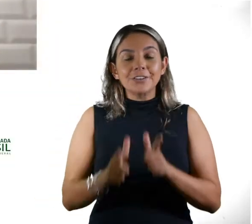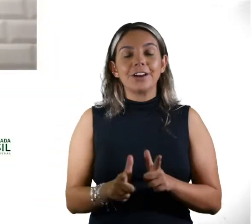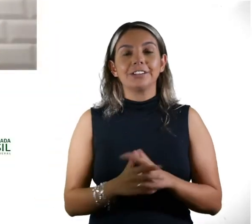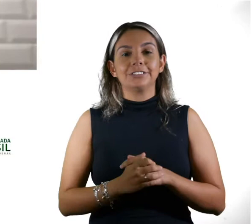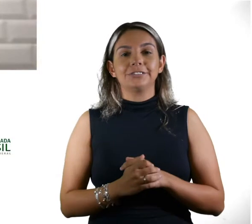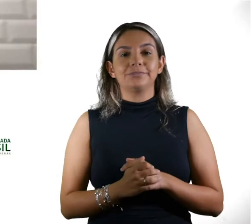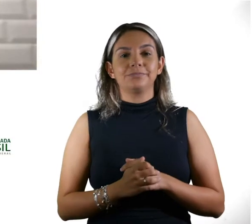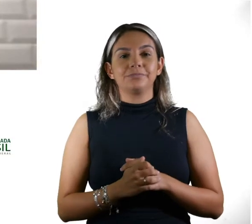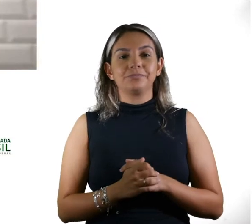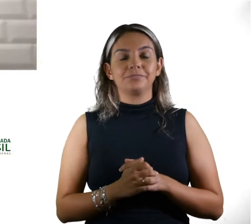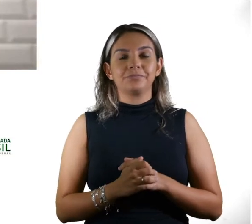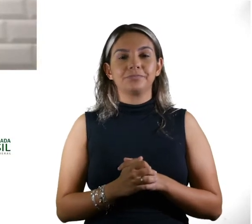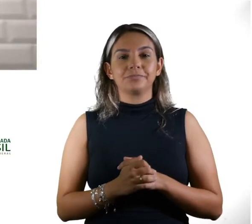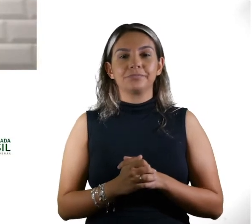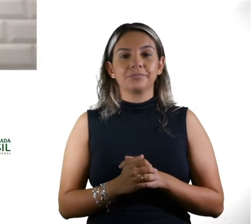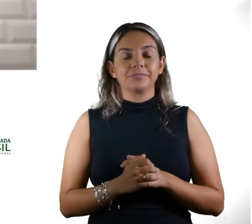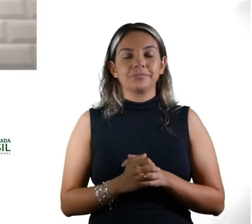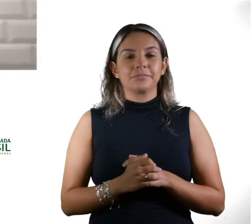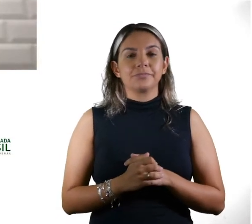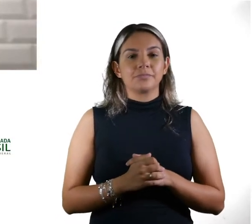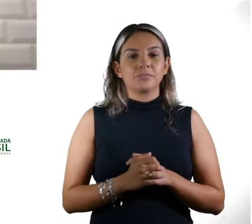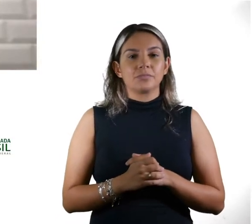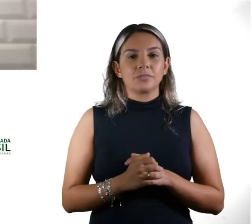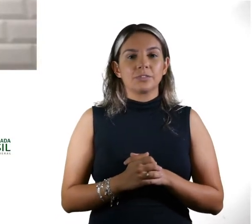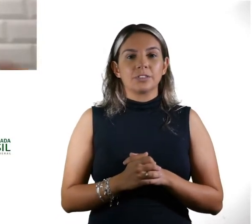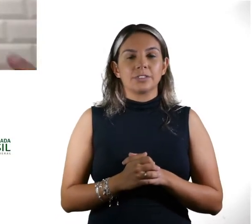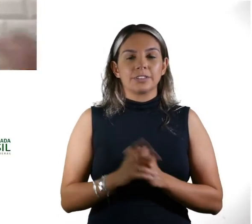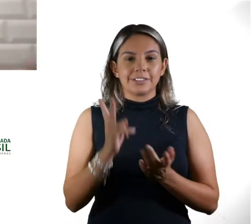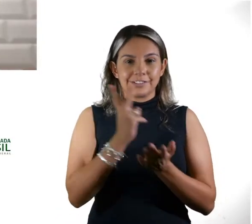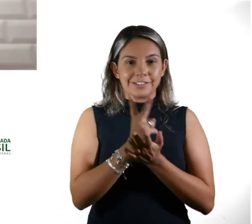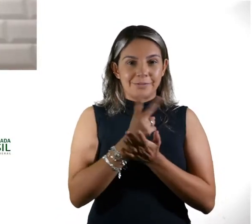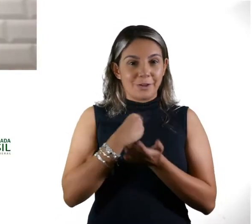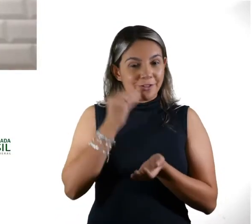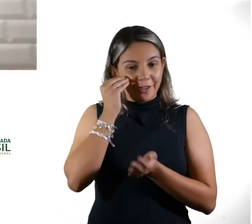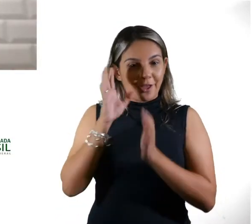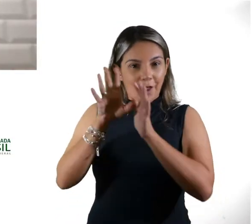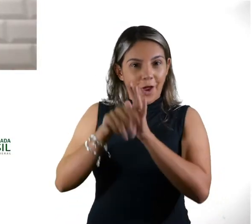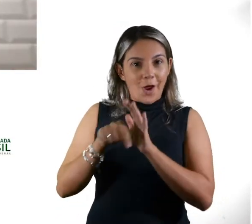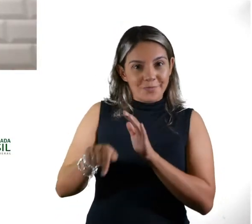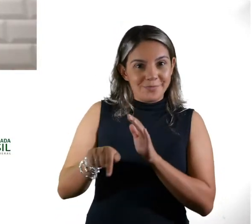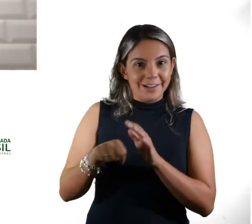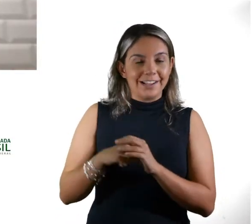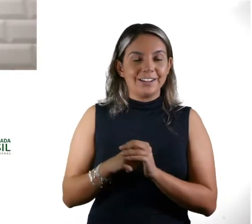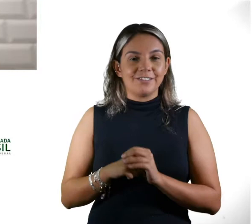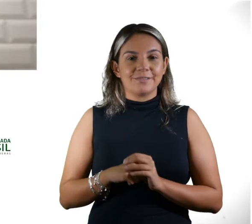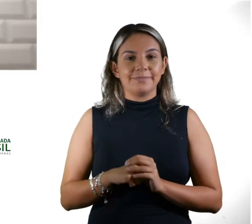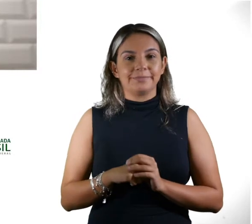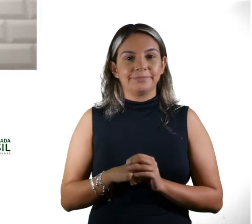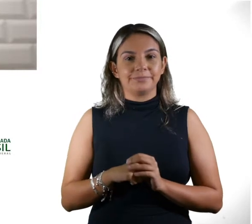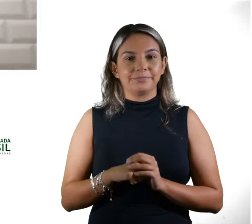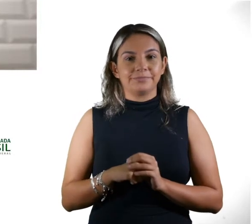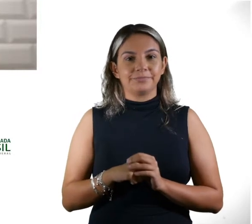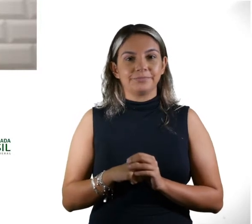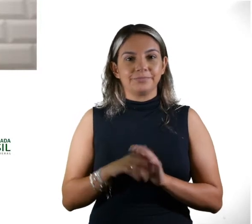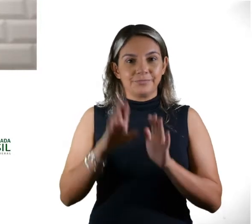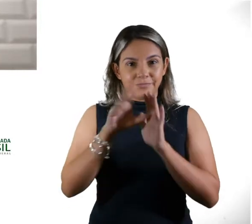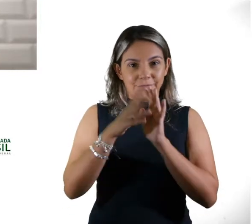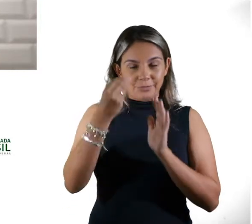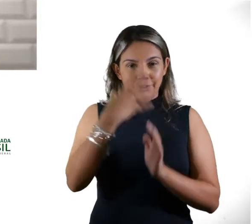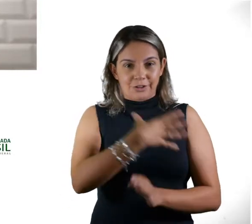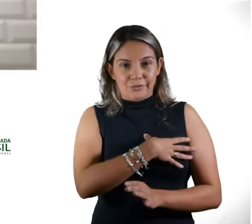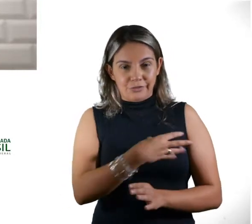é? É uma coisa que sempre aliás, tento roubar dela também, não é? Lembro-me que o Manuel de Barros dizia que roubava muito aos